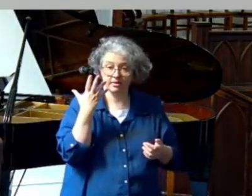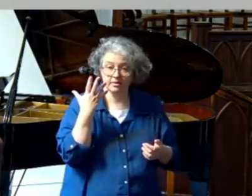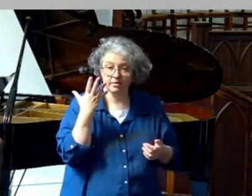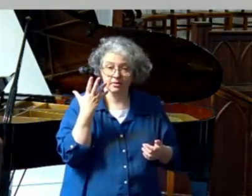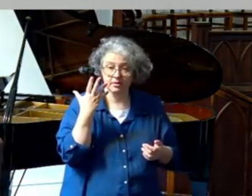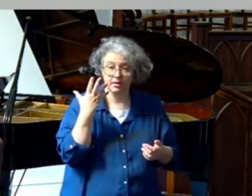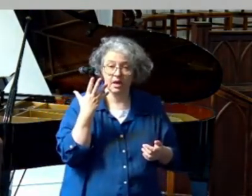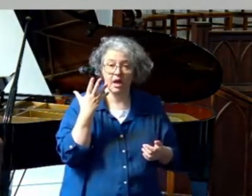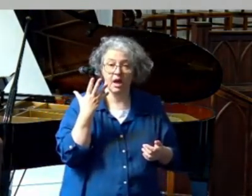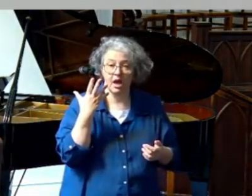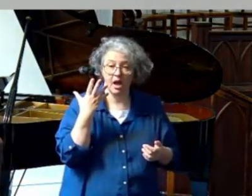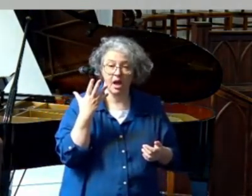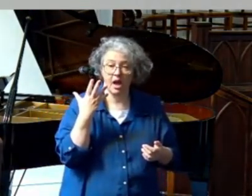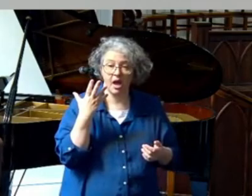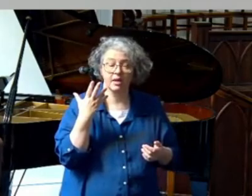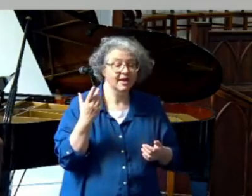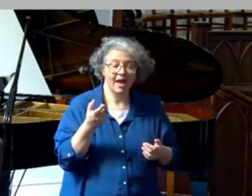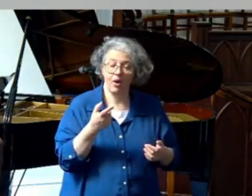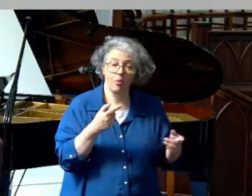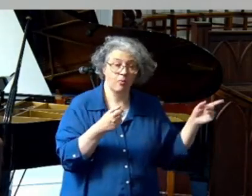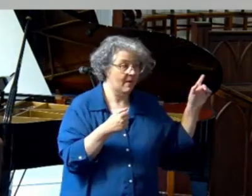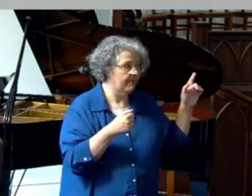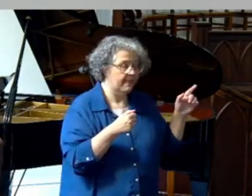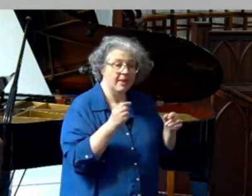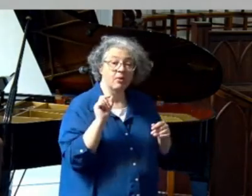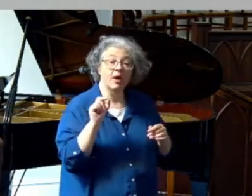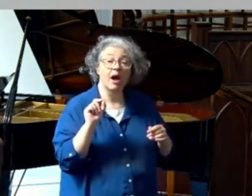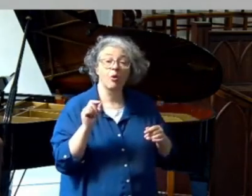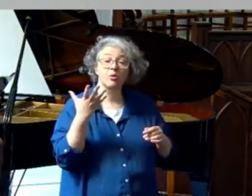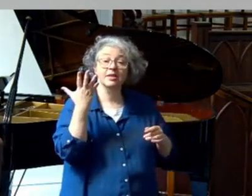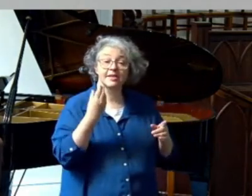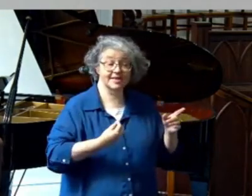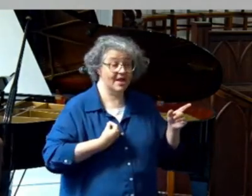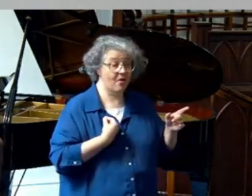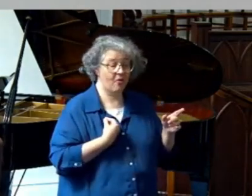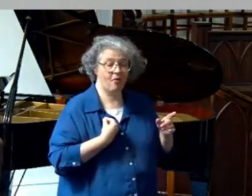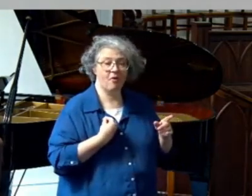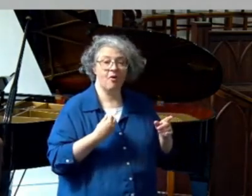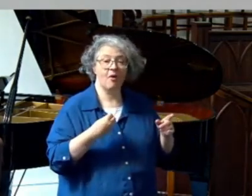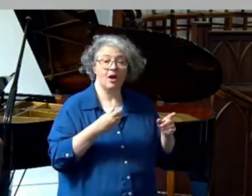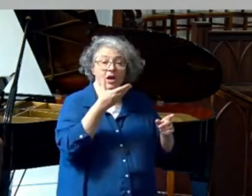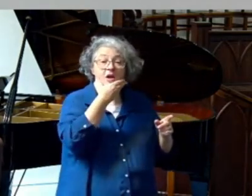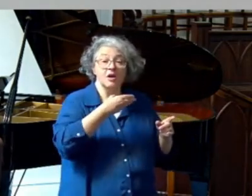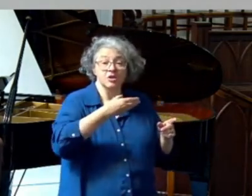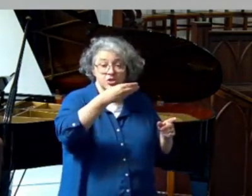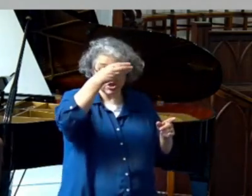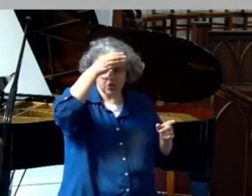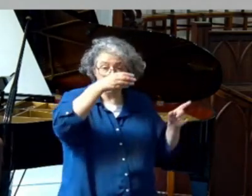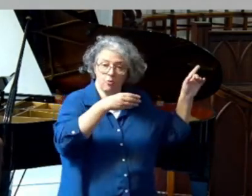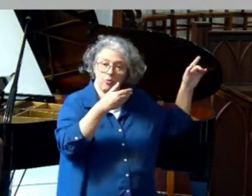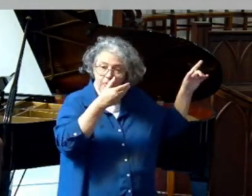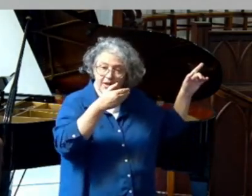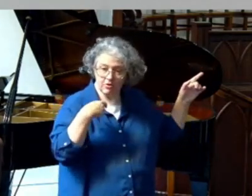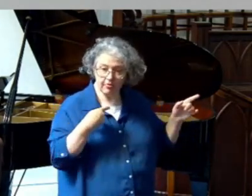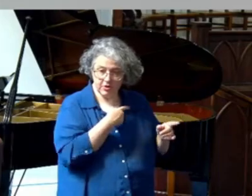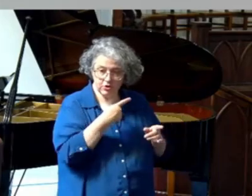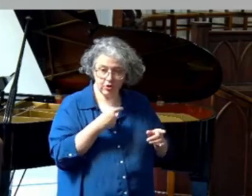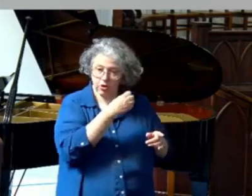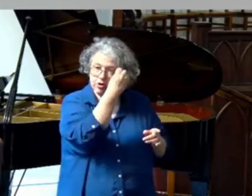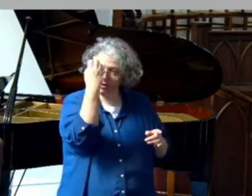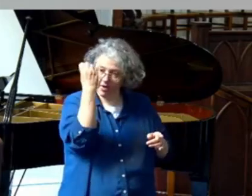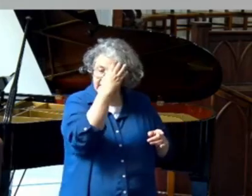maioria das pessoas, quando vê a morte, quando percebe que a morte realmente existe, passa a pensar na